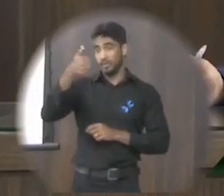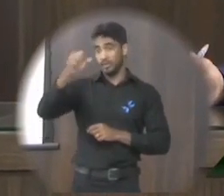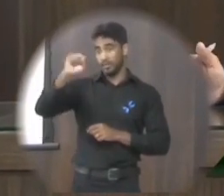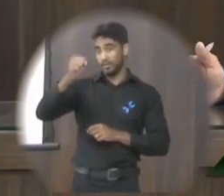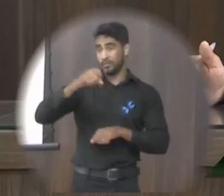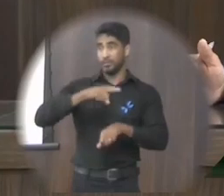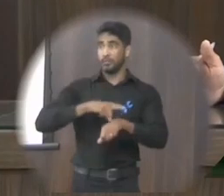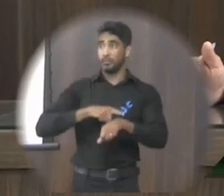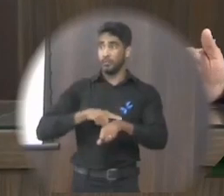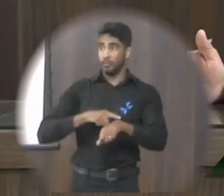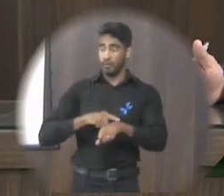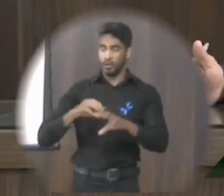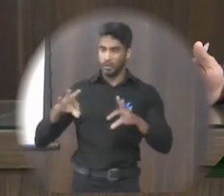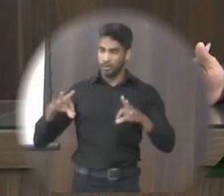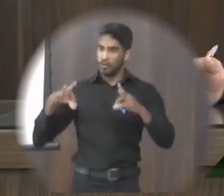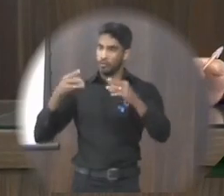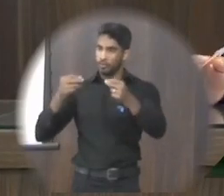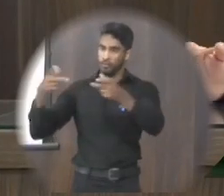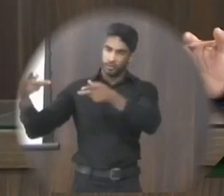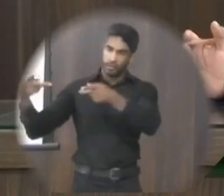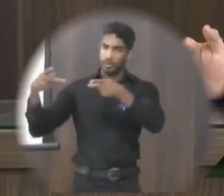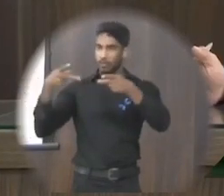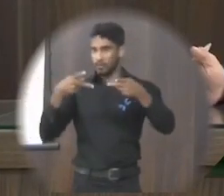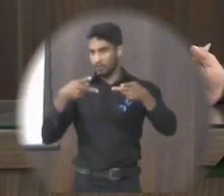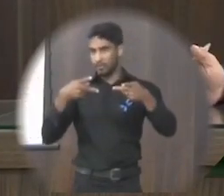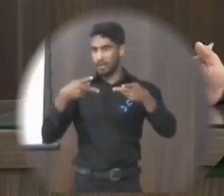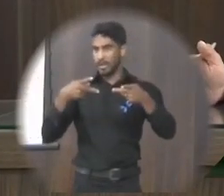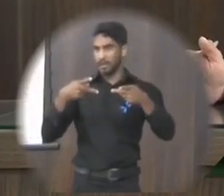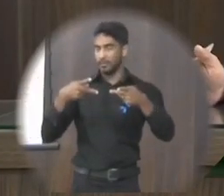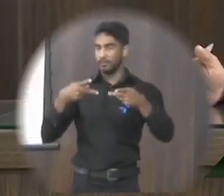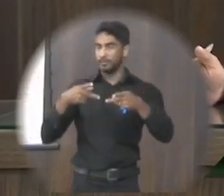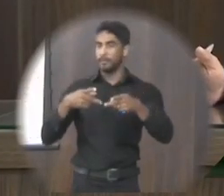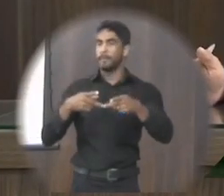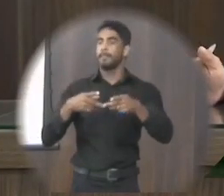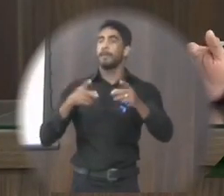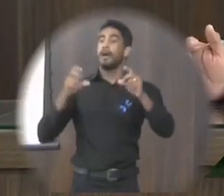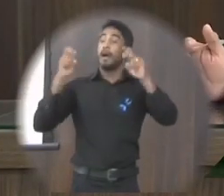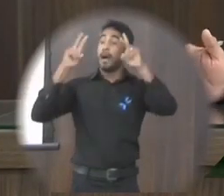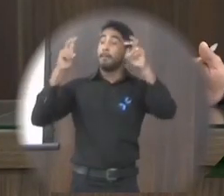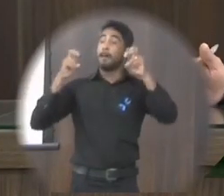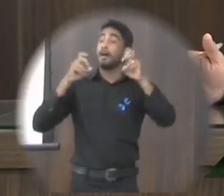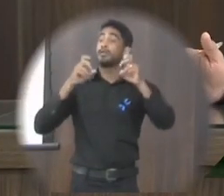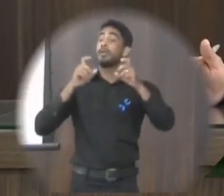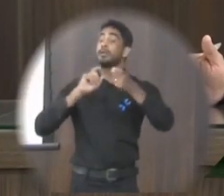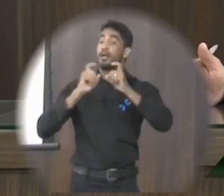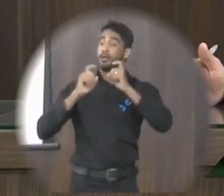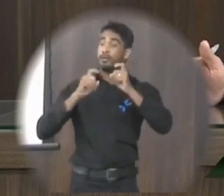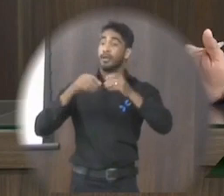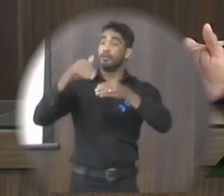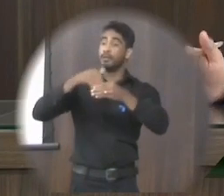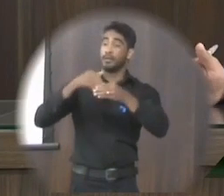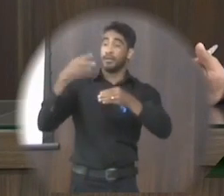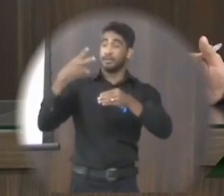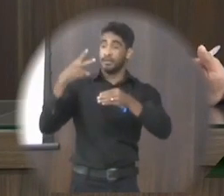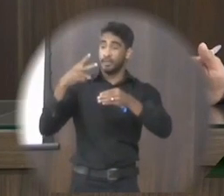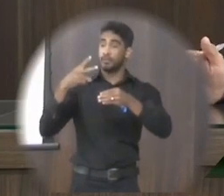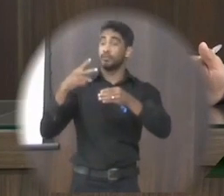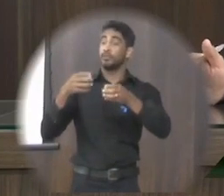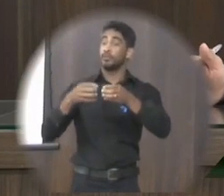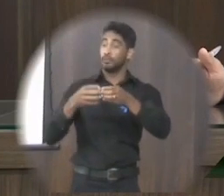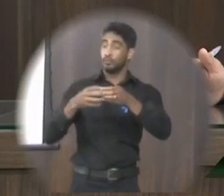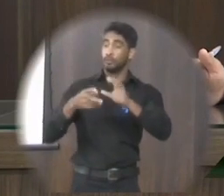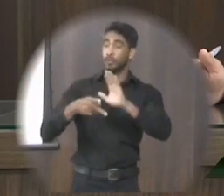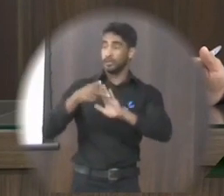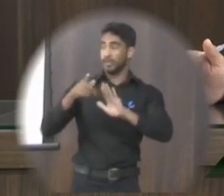horas. Então, fica todos convocados. A pauta da reunião é a votação em segundo turno do projeto de lei